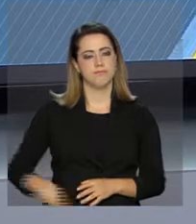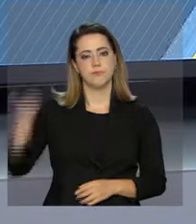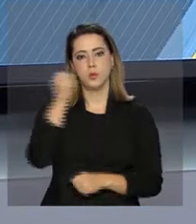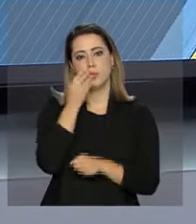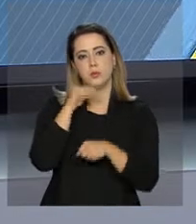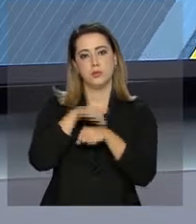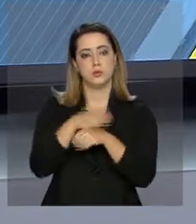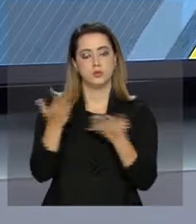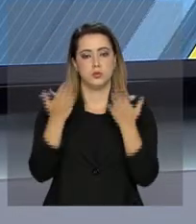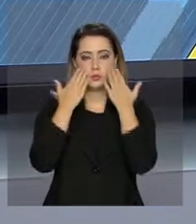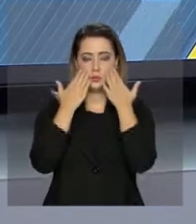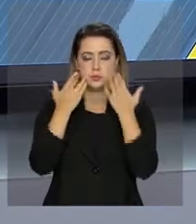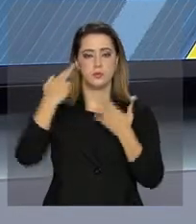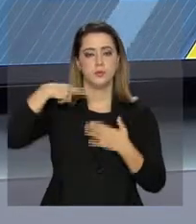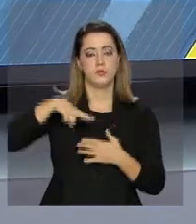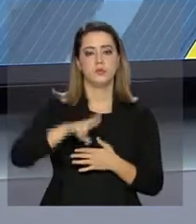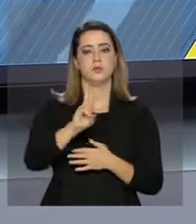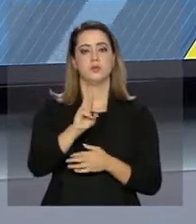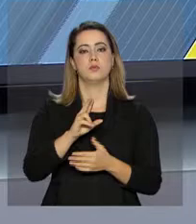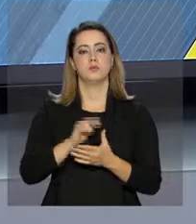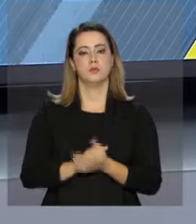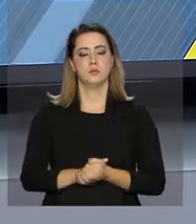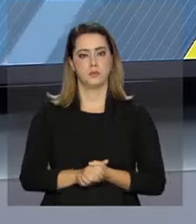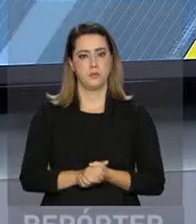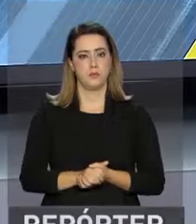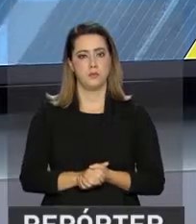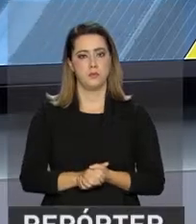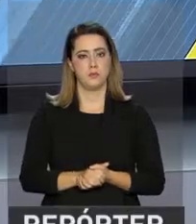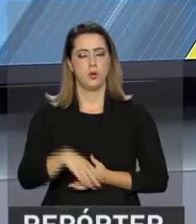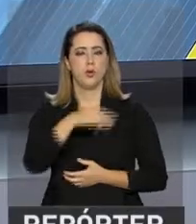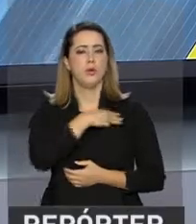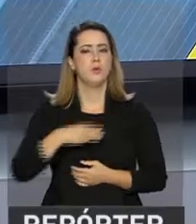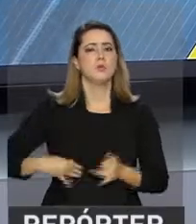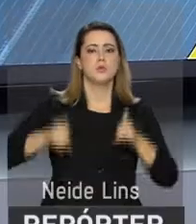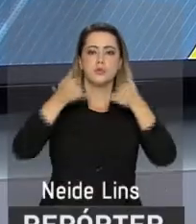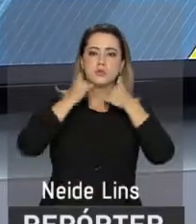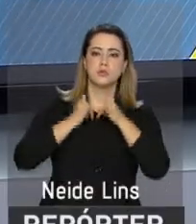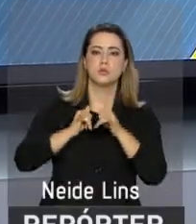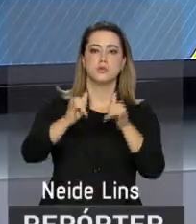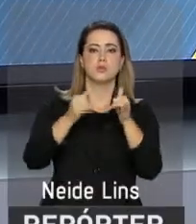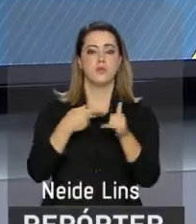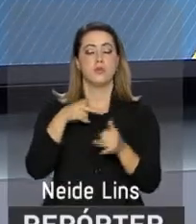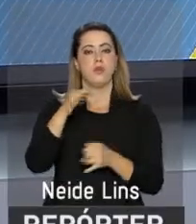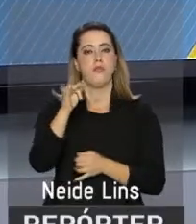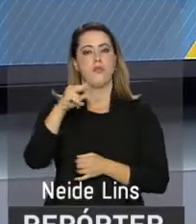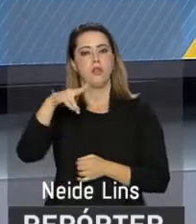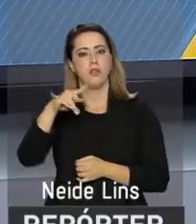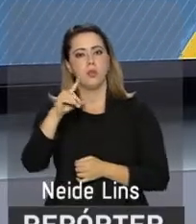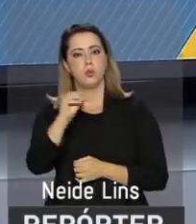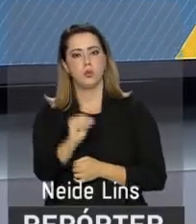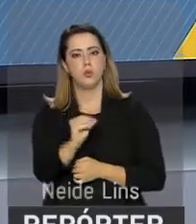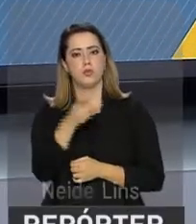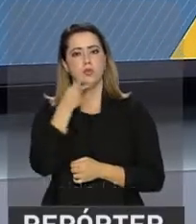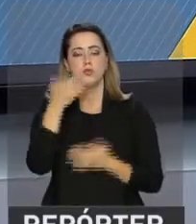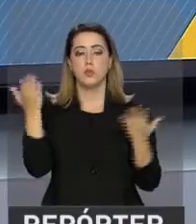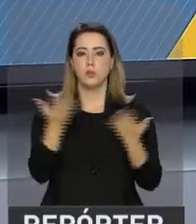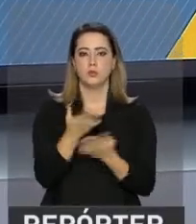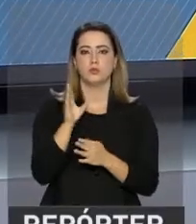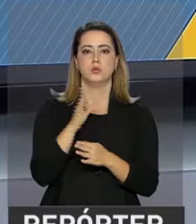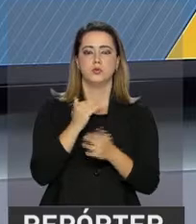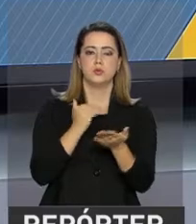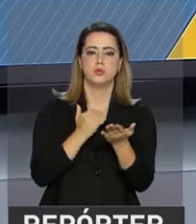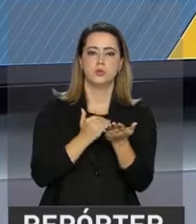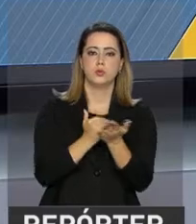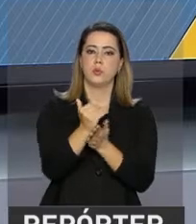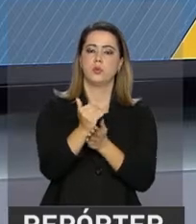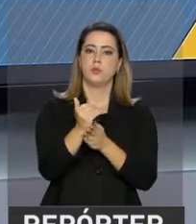Olá, boa noite. No ar, mais uma edição do Repórter NBR. O ministro de Minas e Energia, Fernando Coelho Filho, falou hoje, no começo